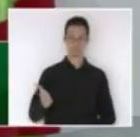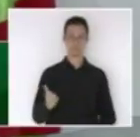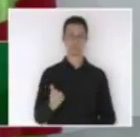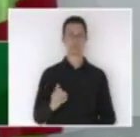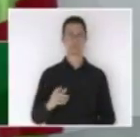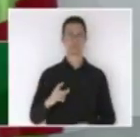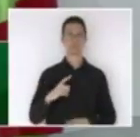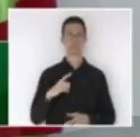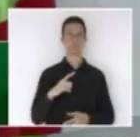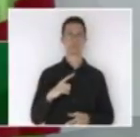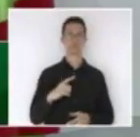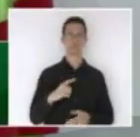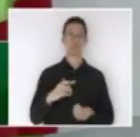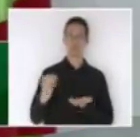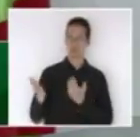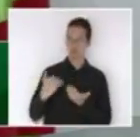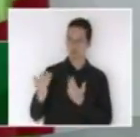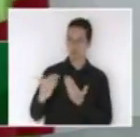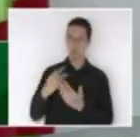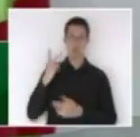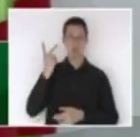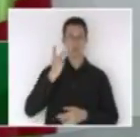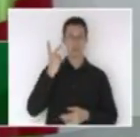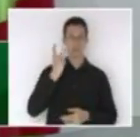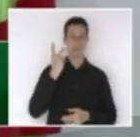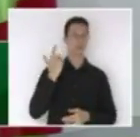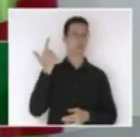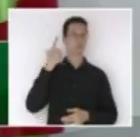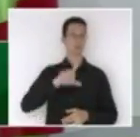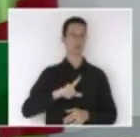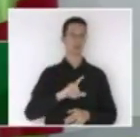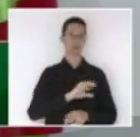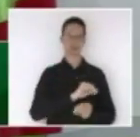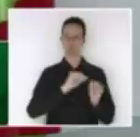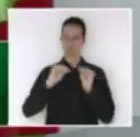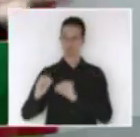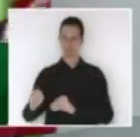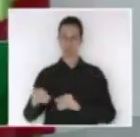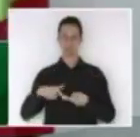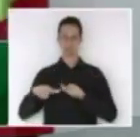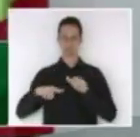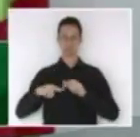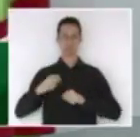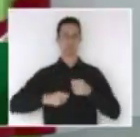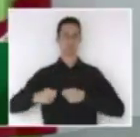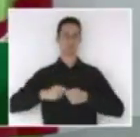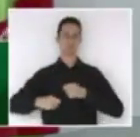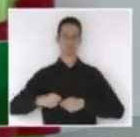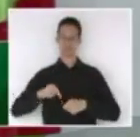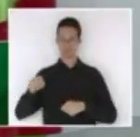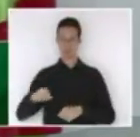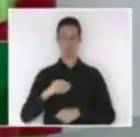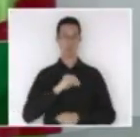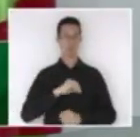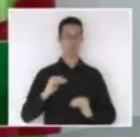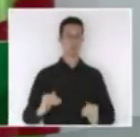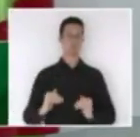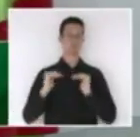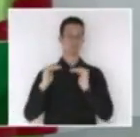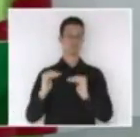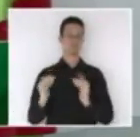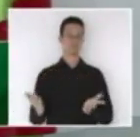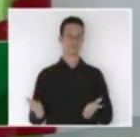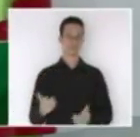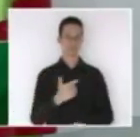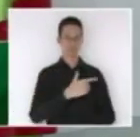políticos, foram para postos administrativos, foram promovidos. E os policiais que